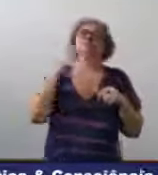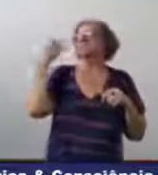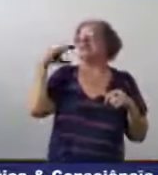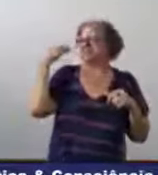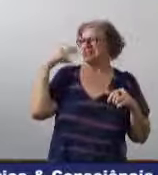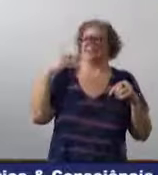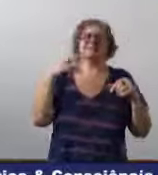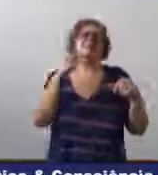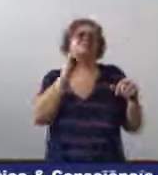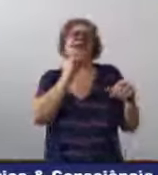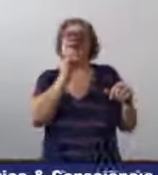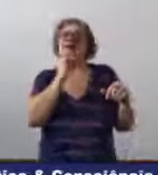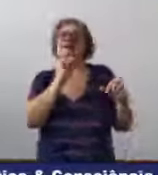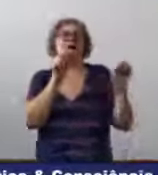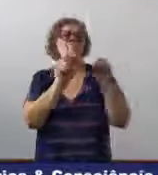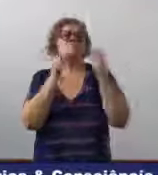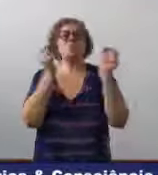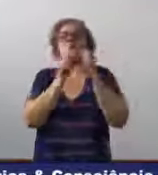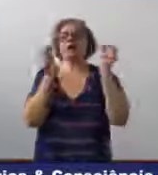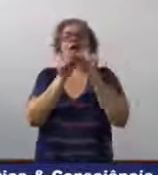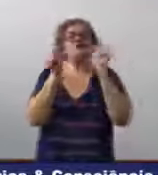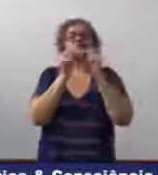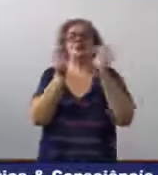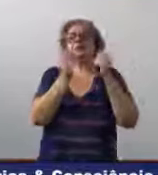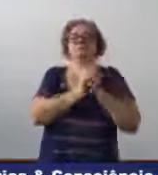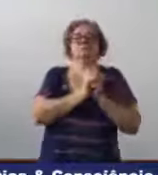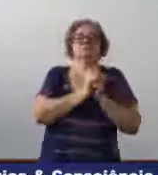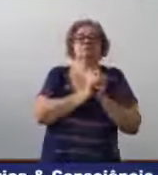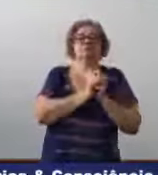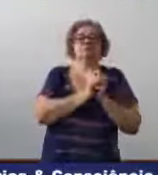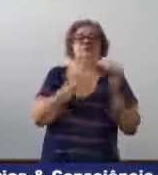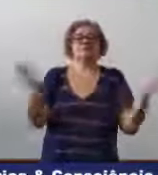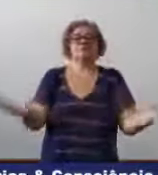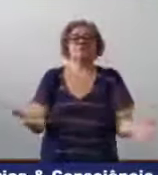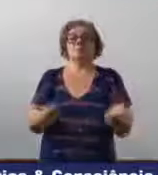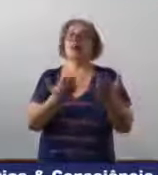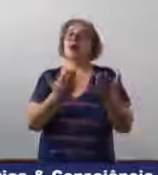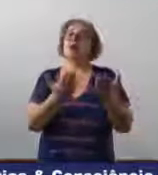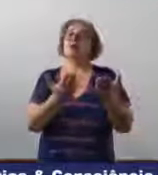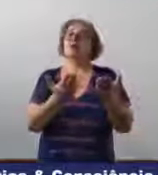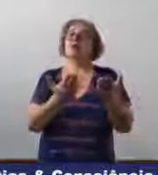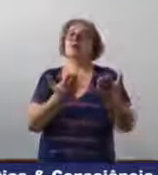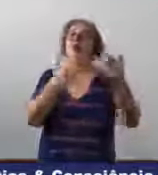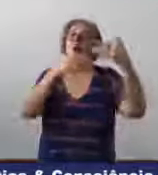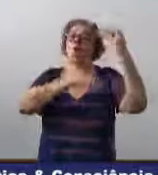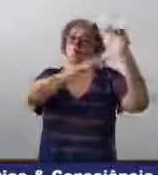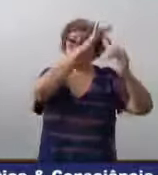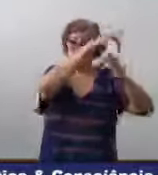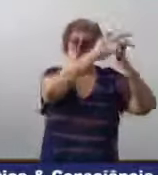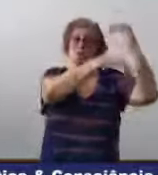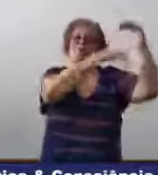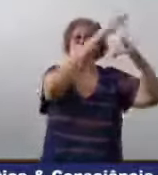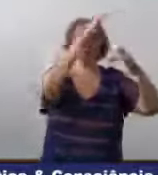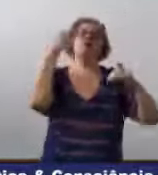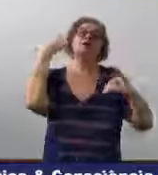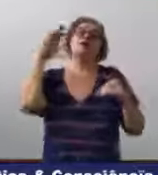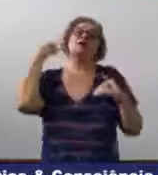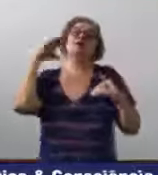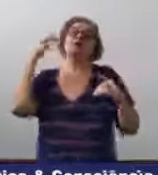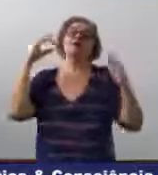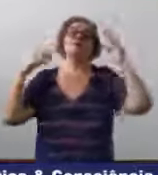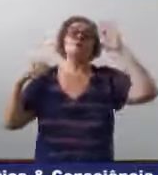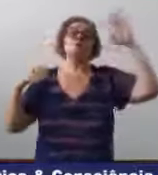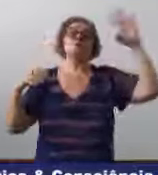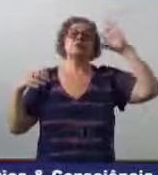de uma tolice, sem qualquer fundamentação. Mas o conhecimento científico foi evoluindo, e a